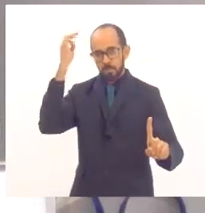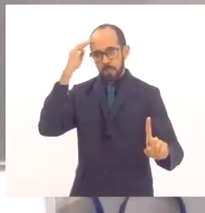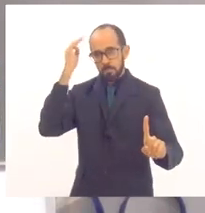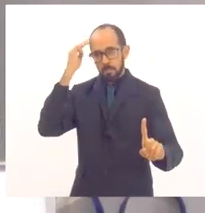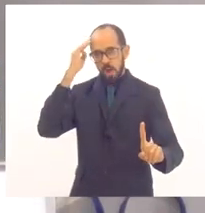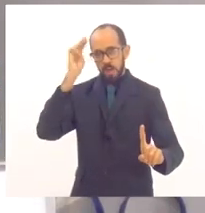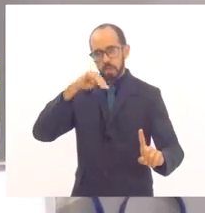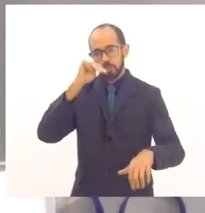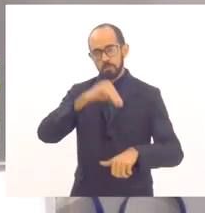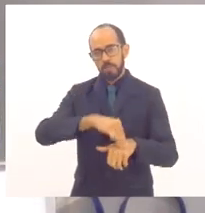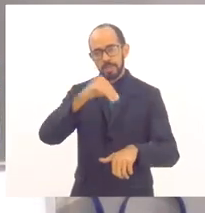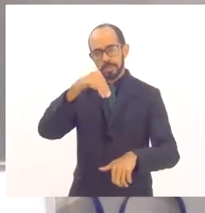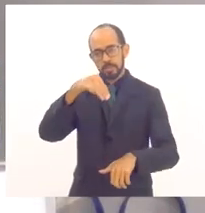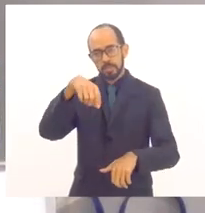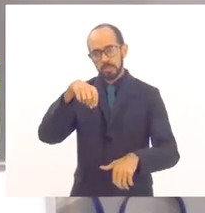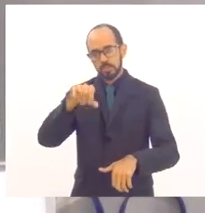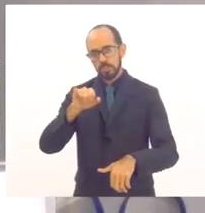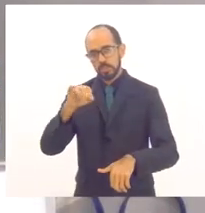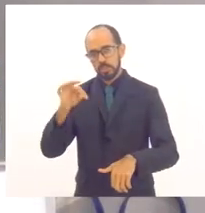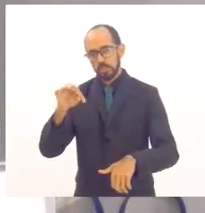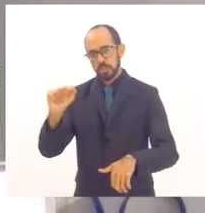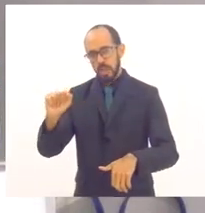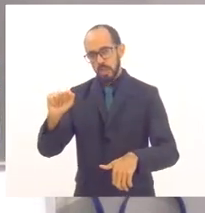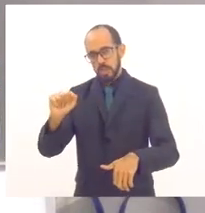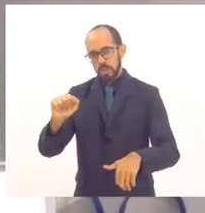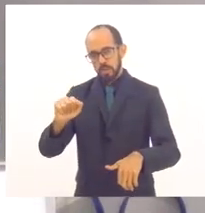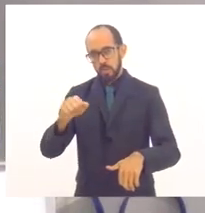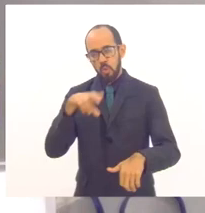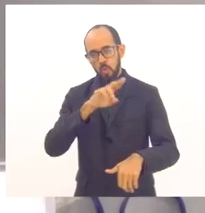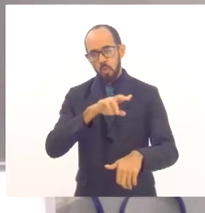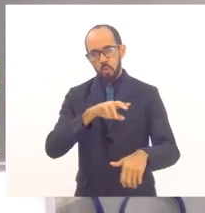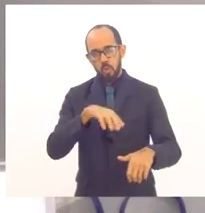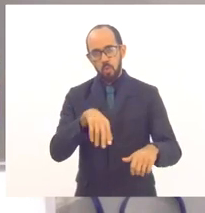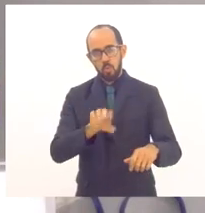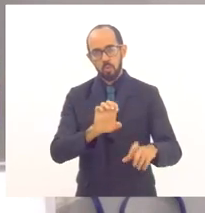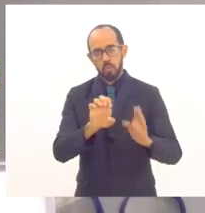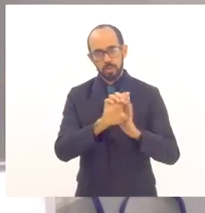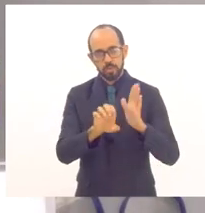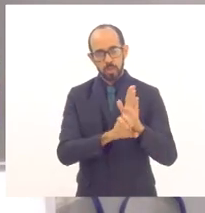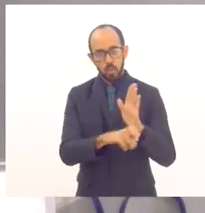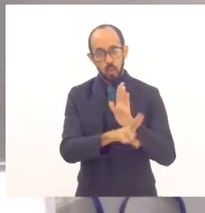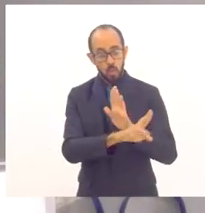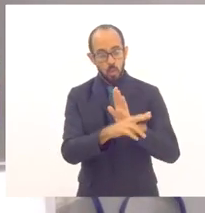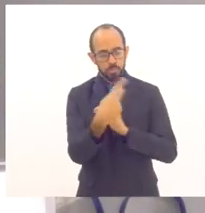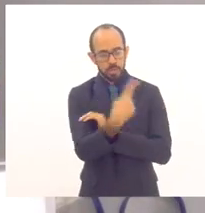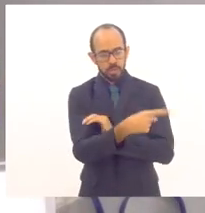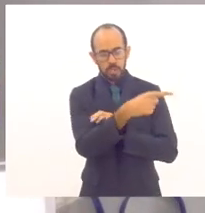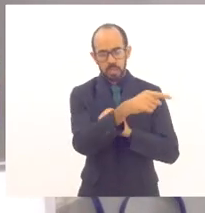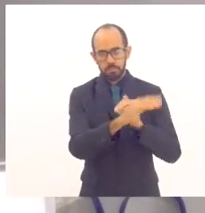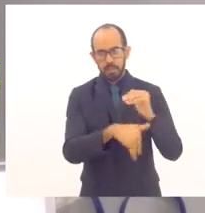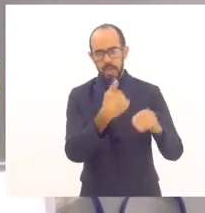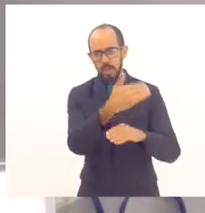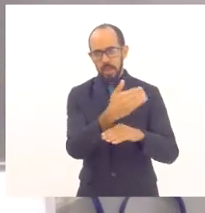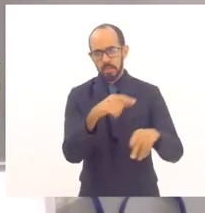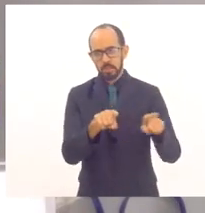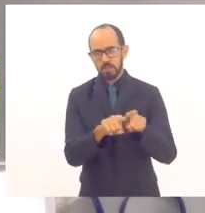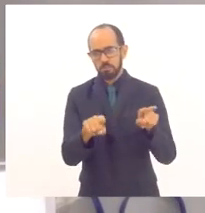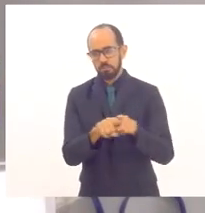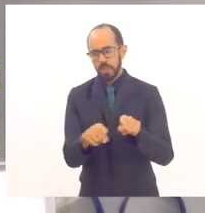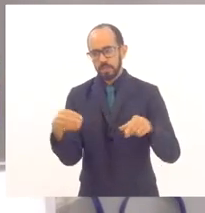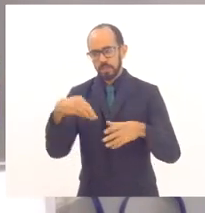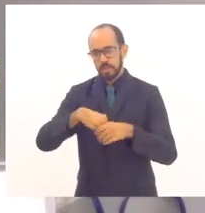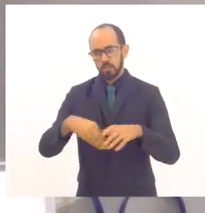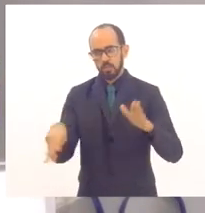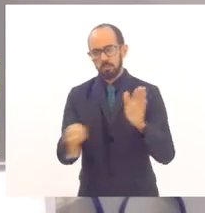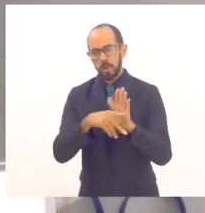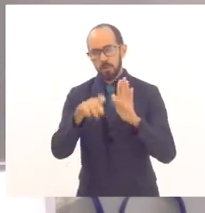Chita, com edital exclusivo para a capoeira, com o nome dele. E, para além disso, dentro do próprio edital,